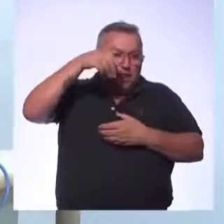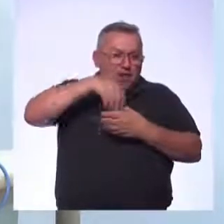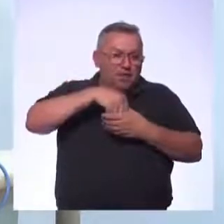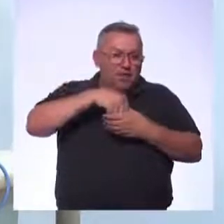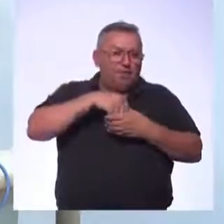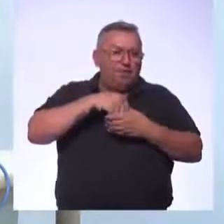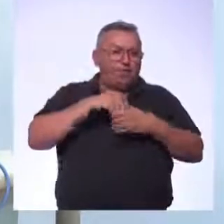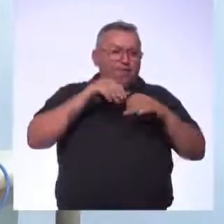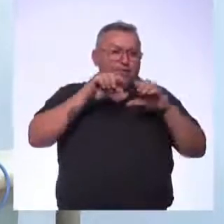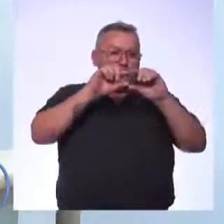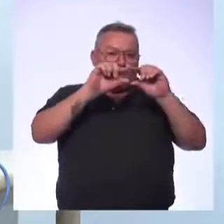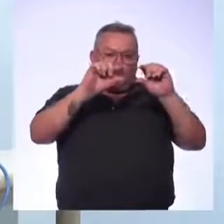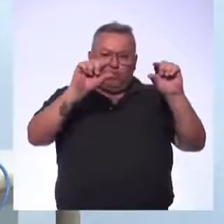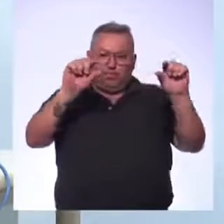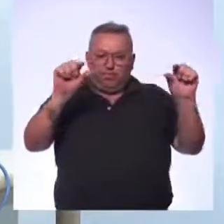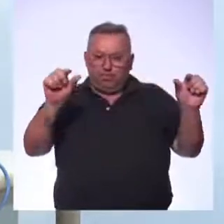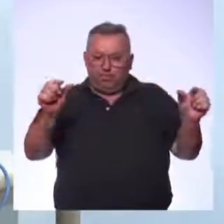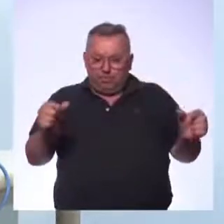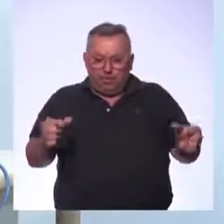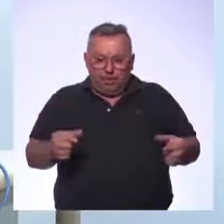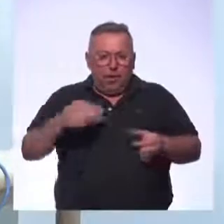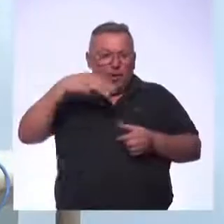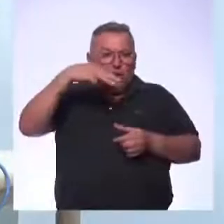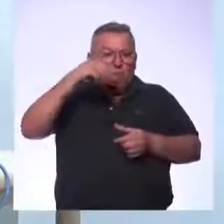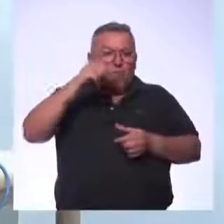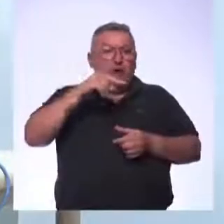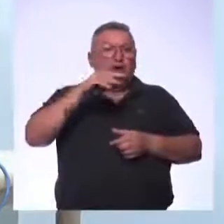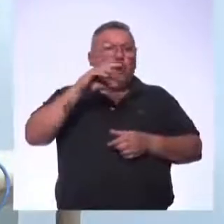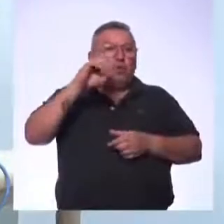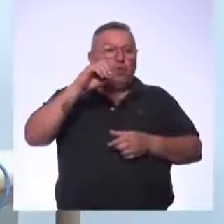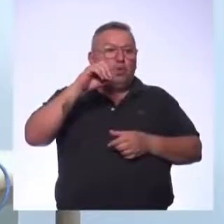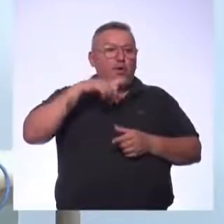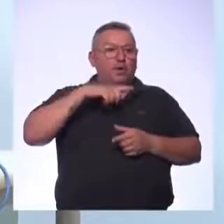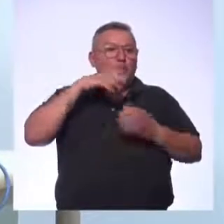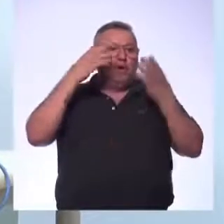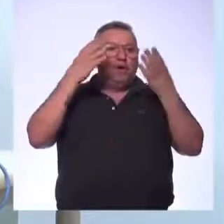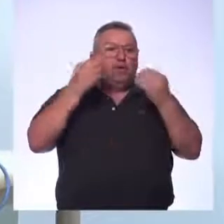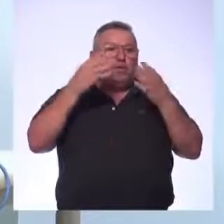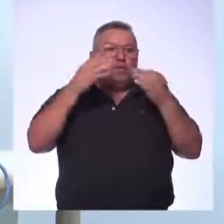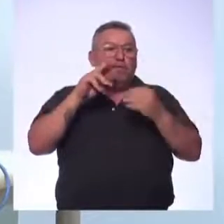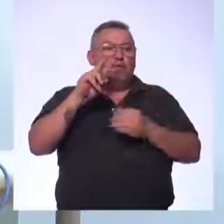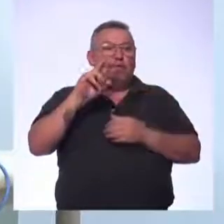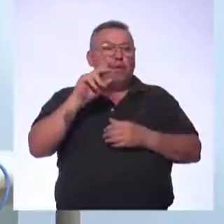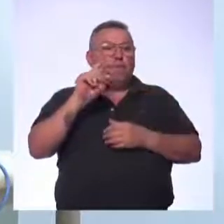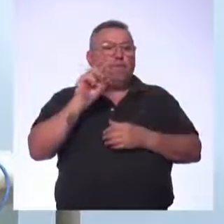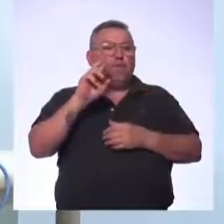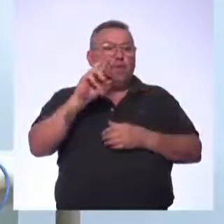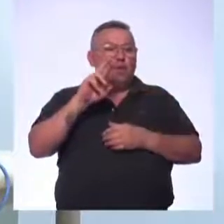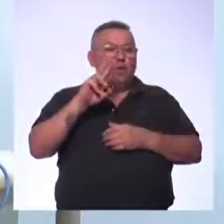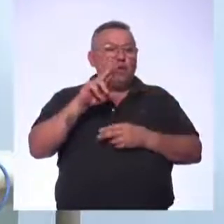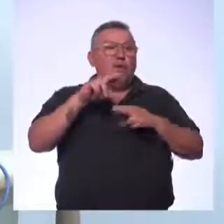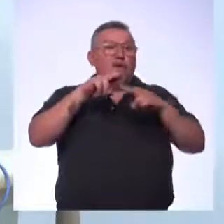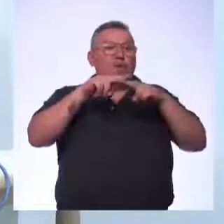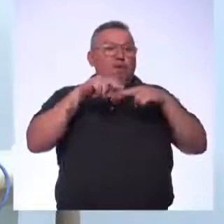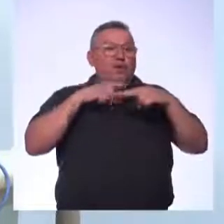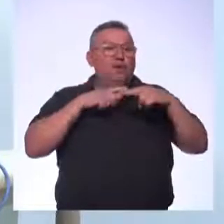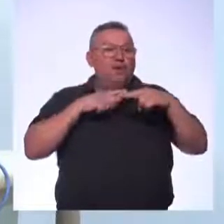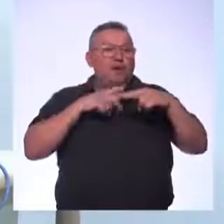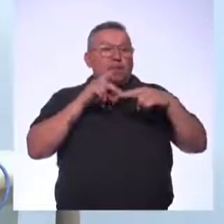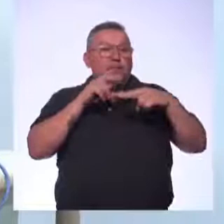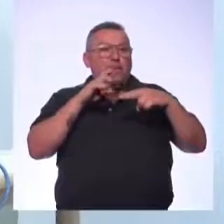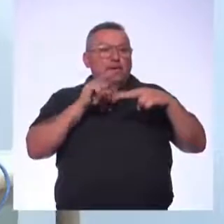ter lá o manto, que é uma região que tem bastante vaporização, então por isso que há uma pressão